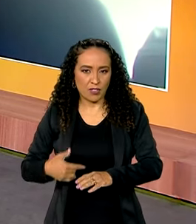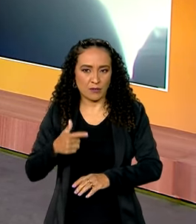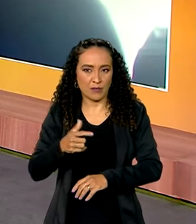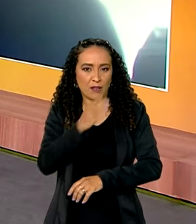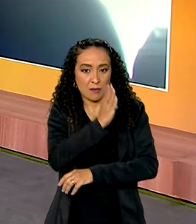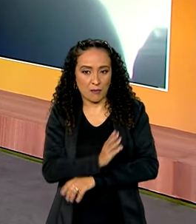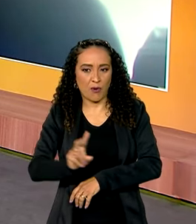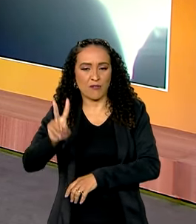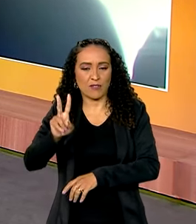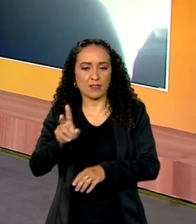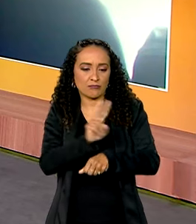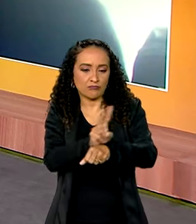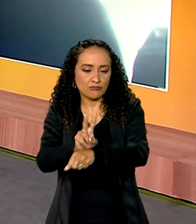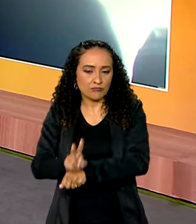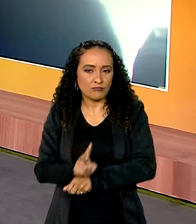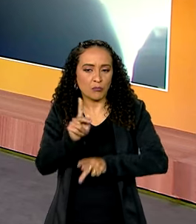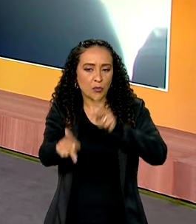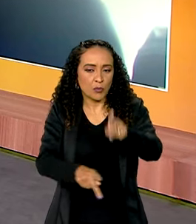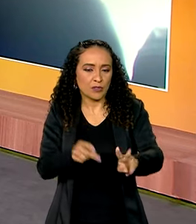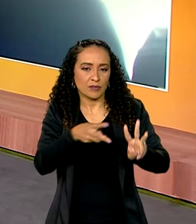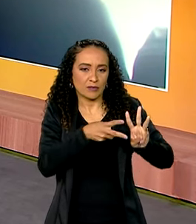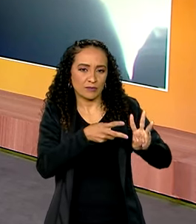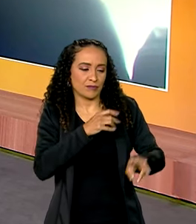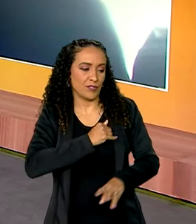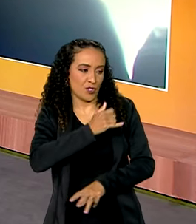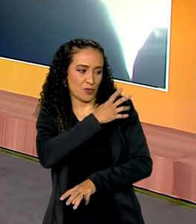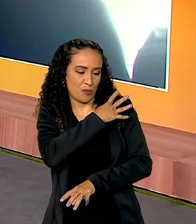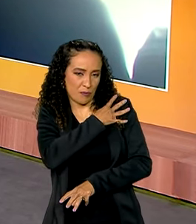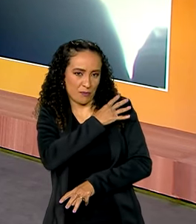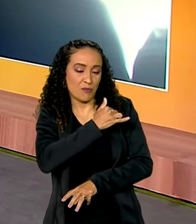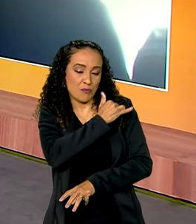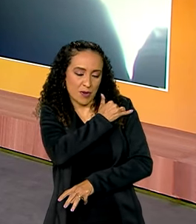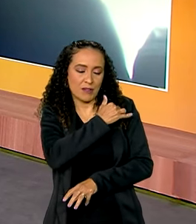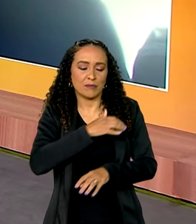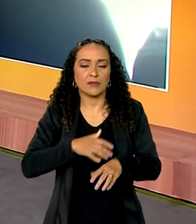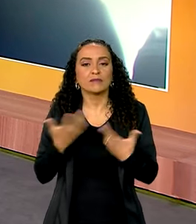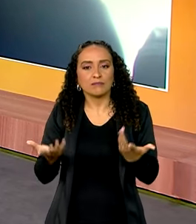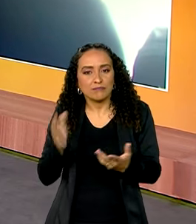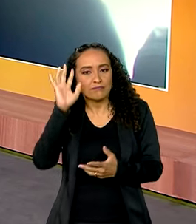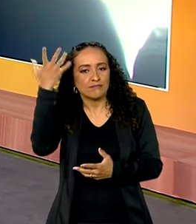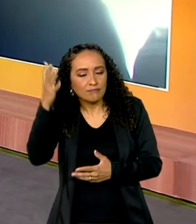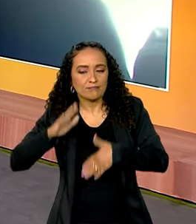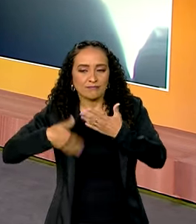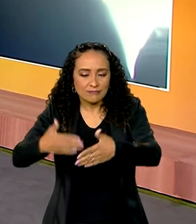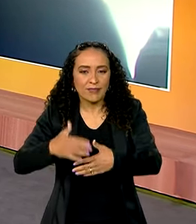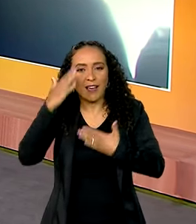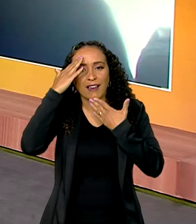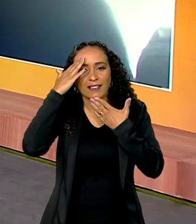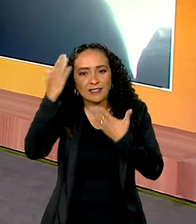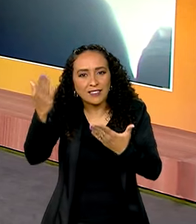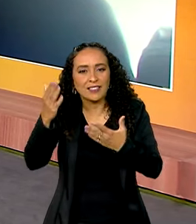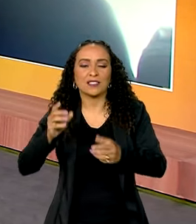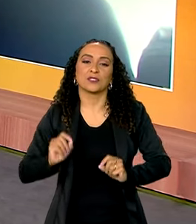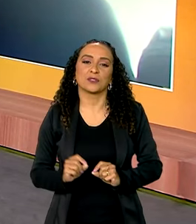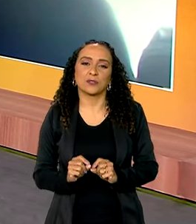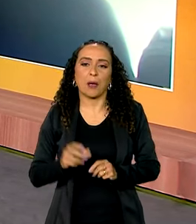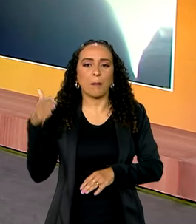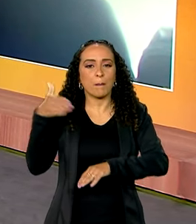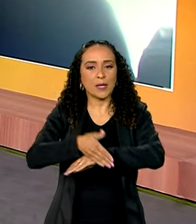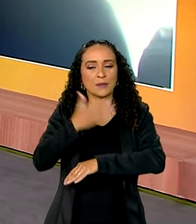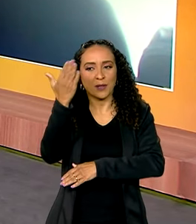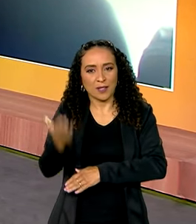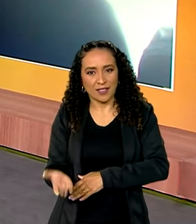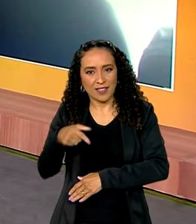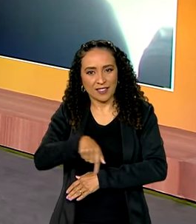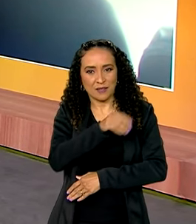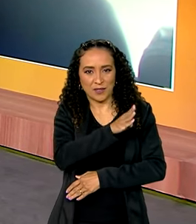Boa Vista, cuidando aí da população Yanomami, muito trabalho pela frente, mas resultados positivos. Eu agradeço imensamente a participação do senhor